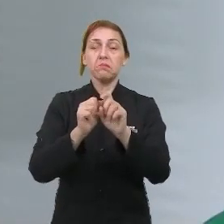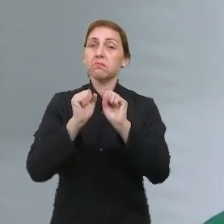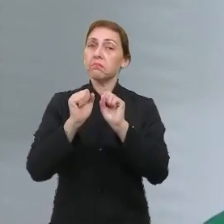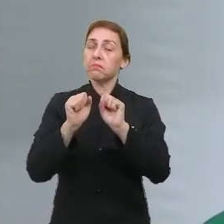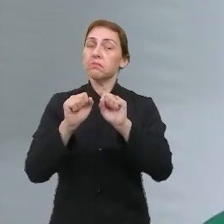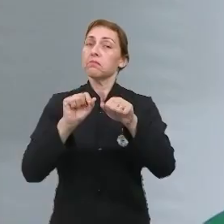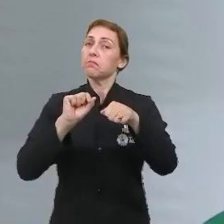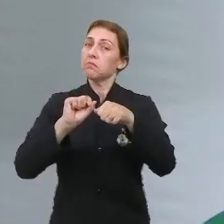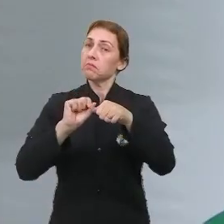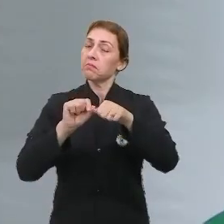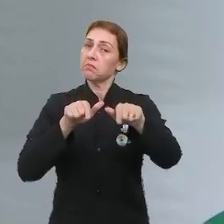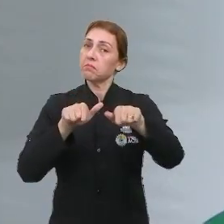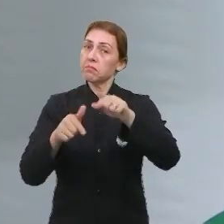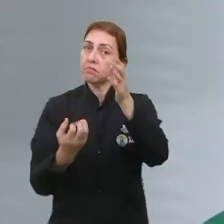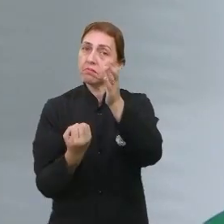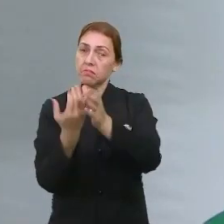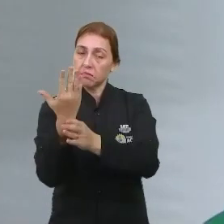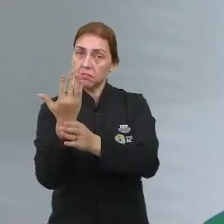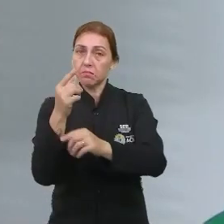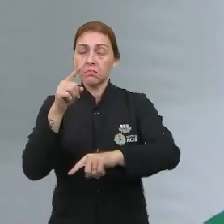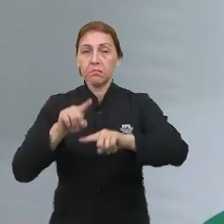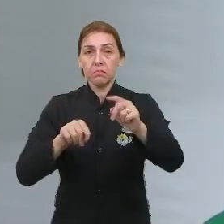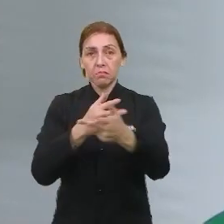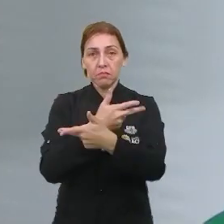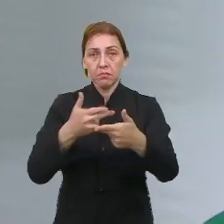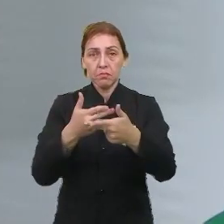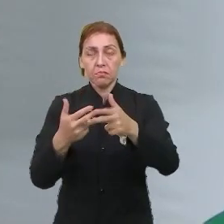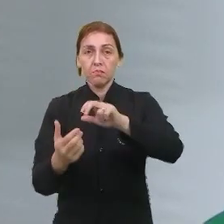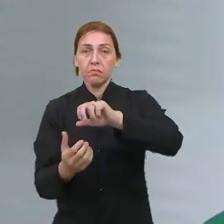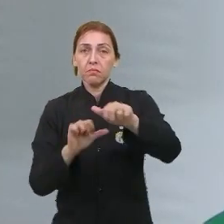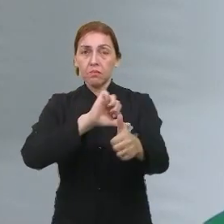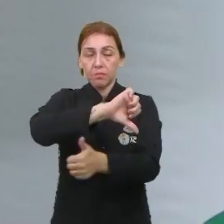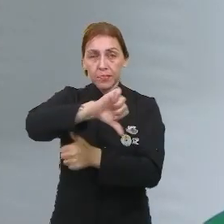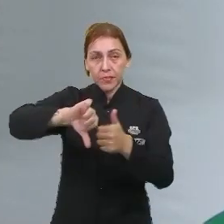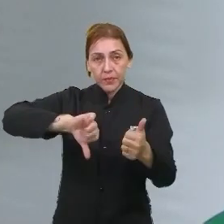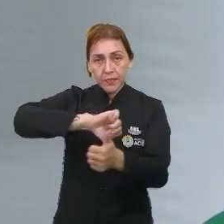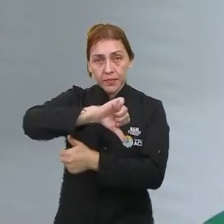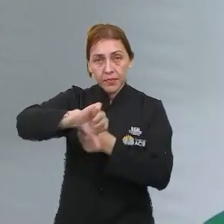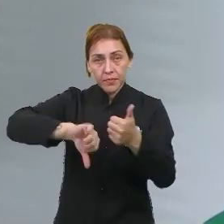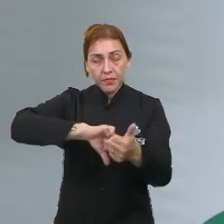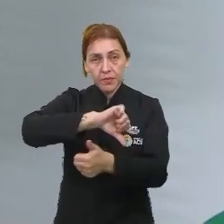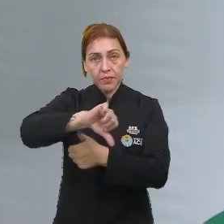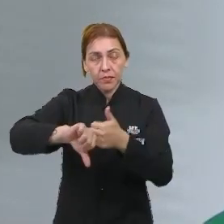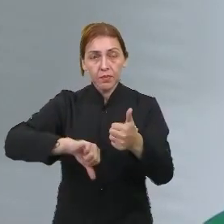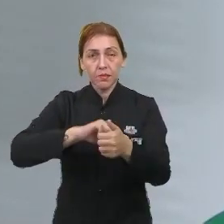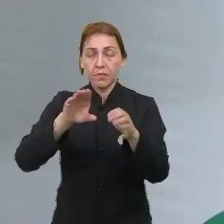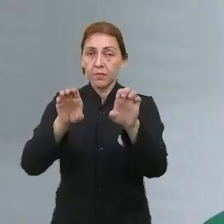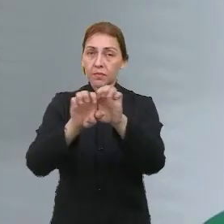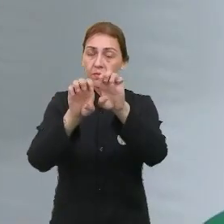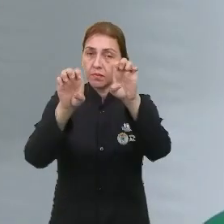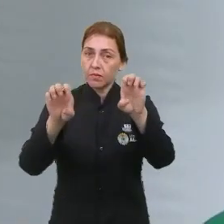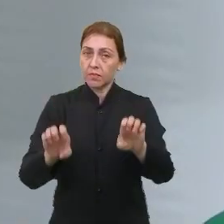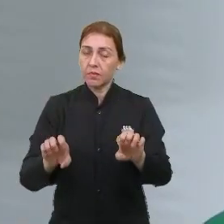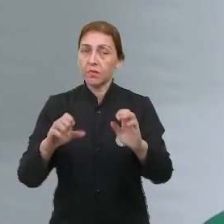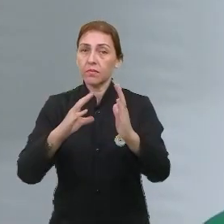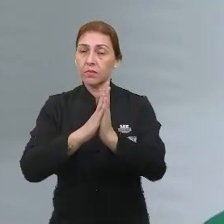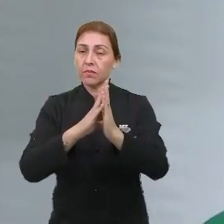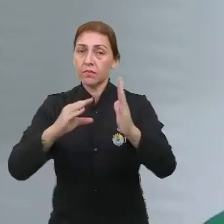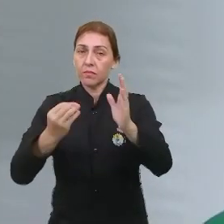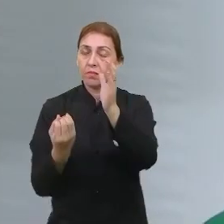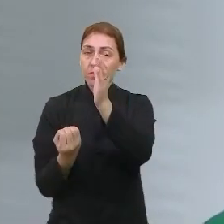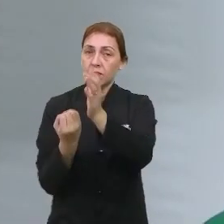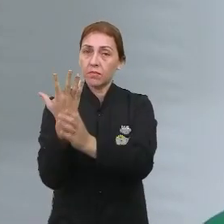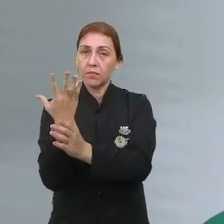possa produzir. Então, é uma transformação, pessoal, estrutural no modelo de